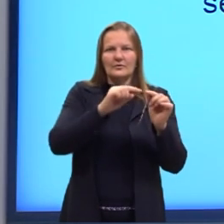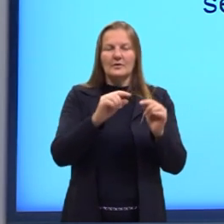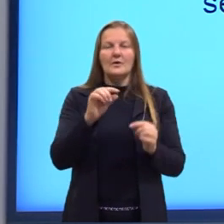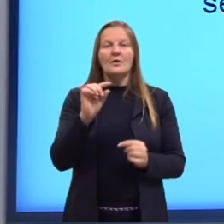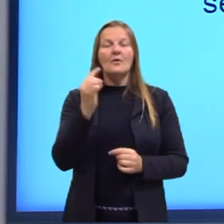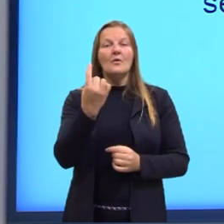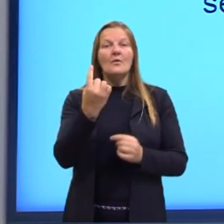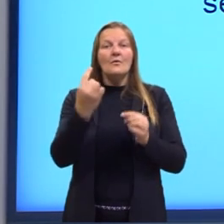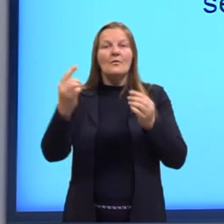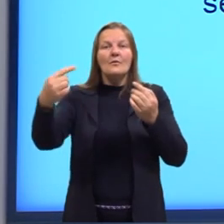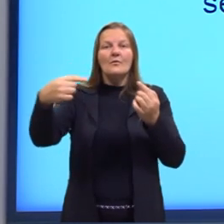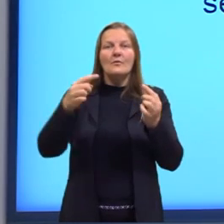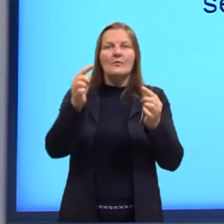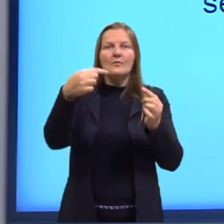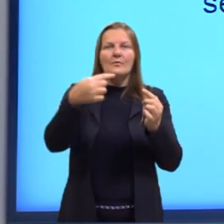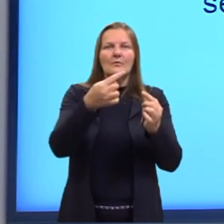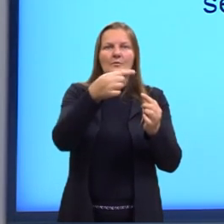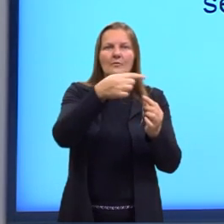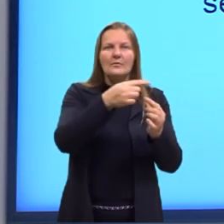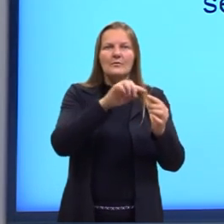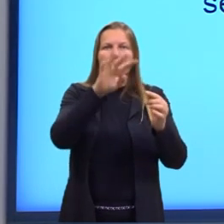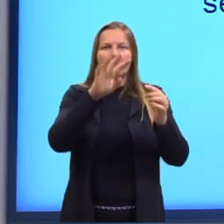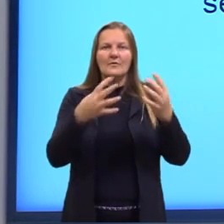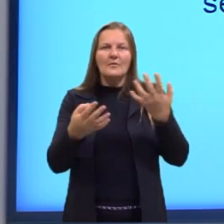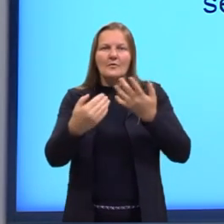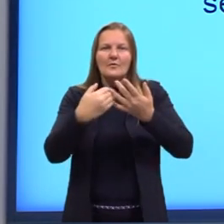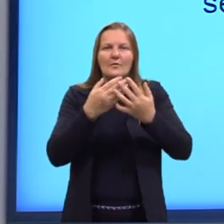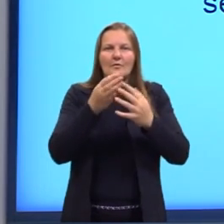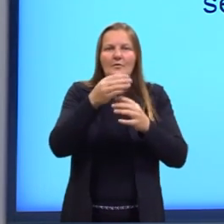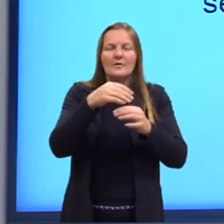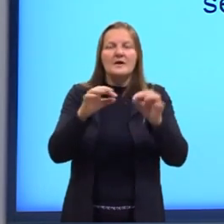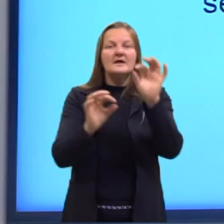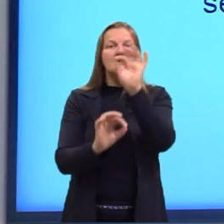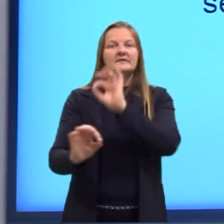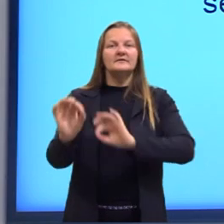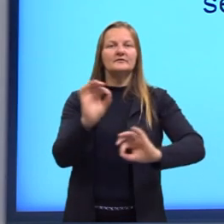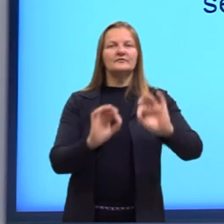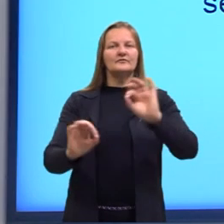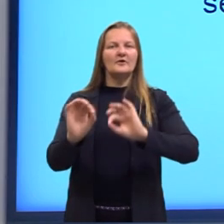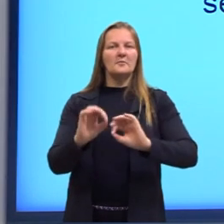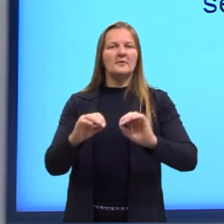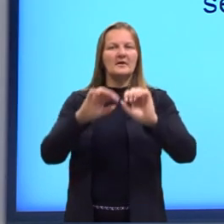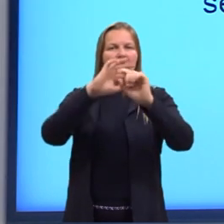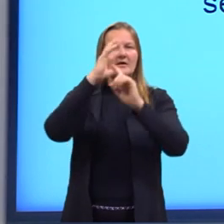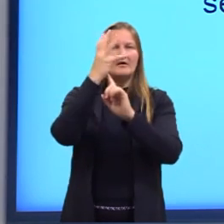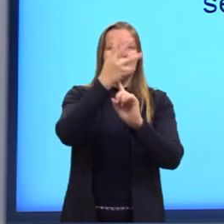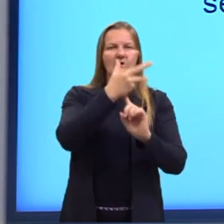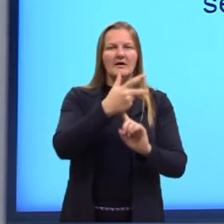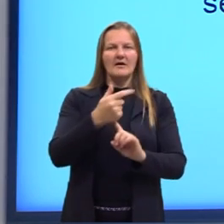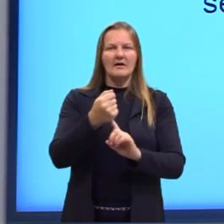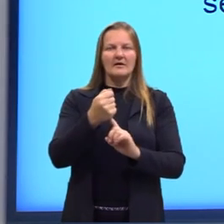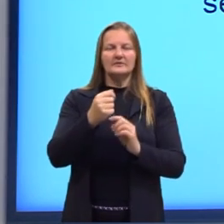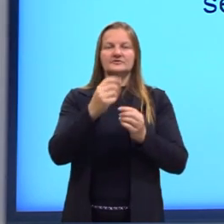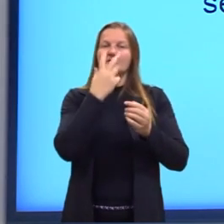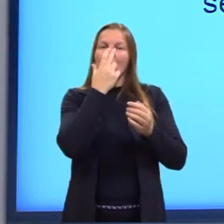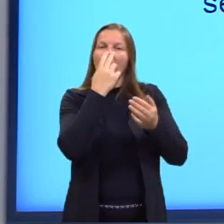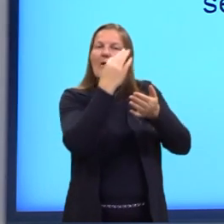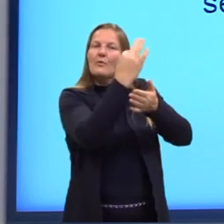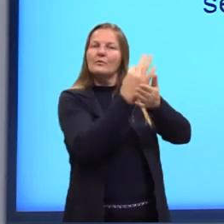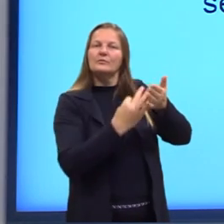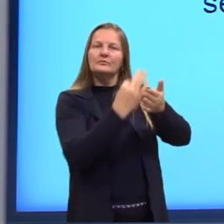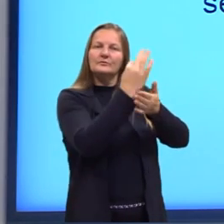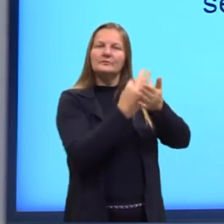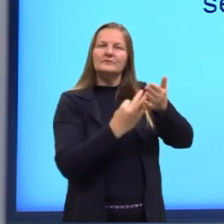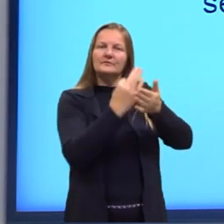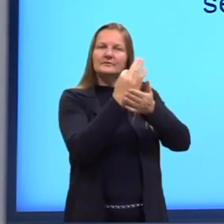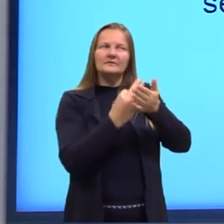o fato de eles estarem Entrelaçados transforma ele sair em um texto único